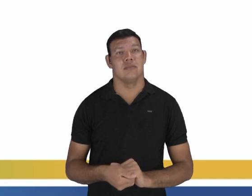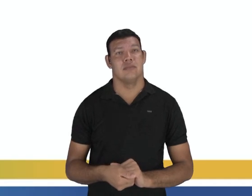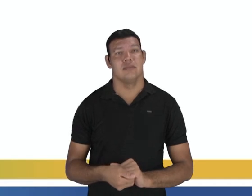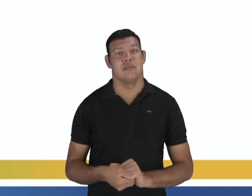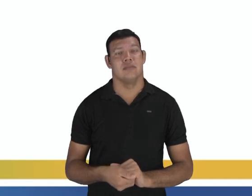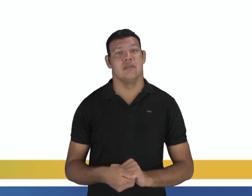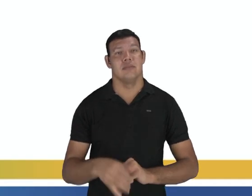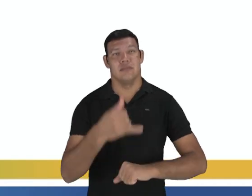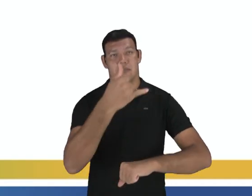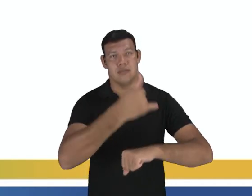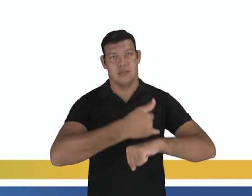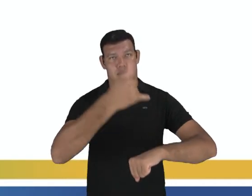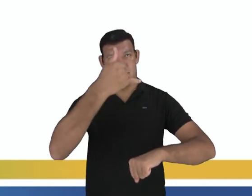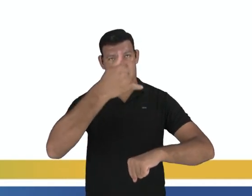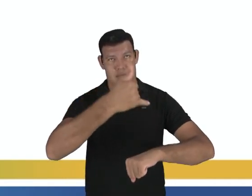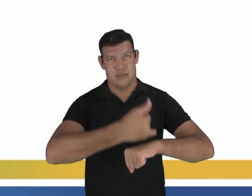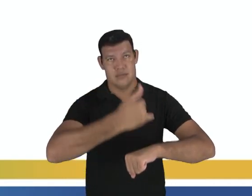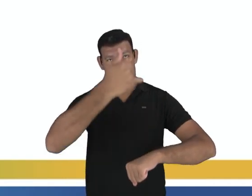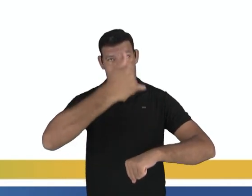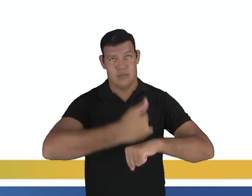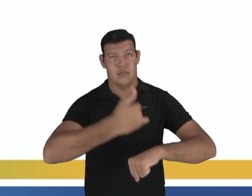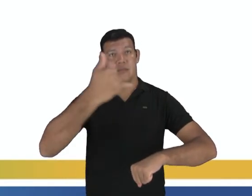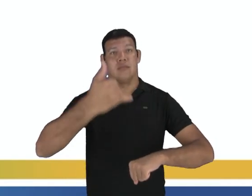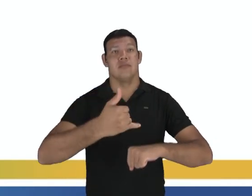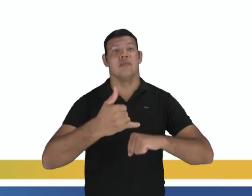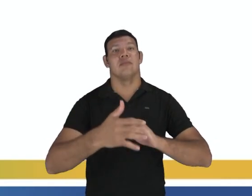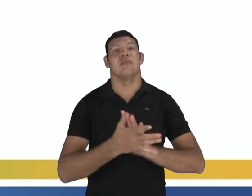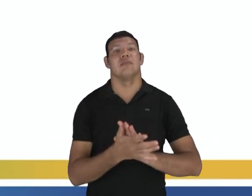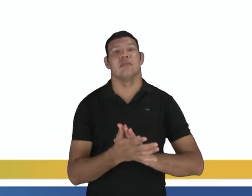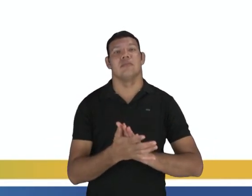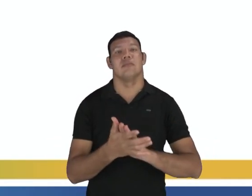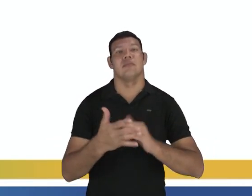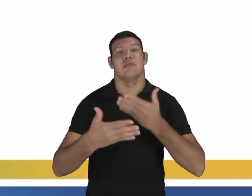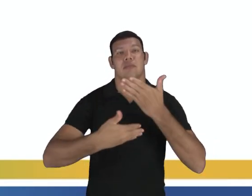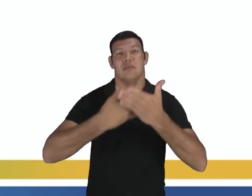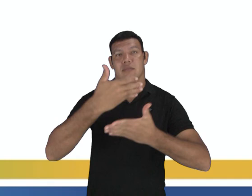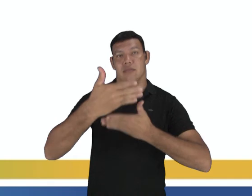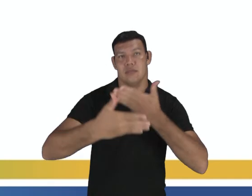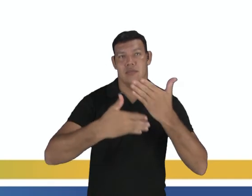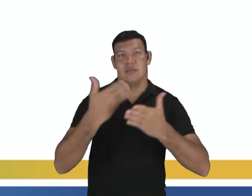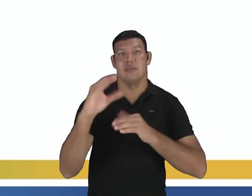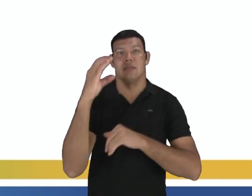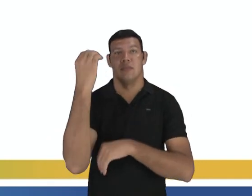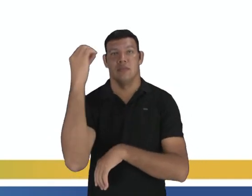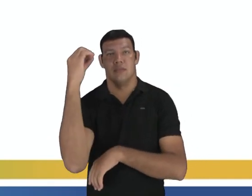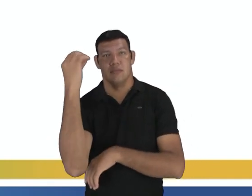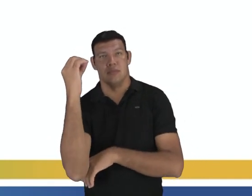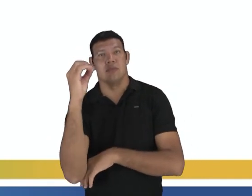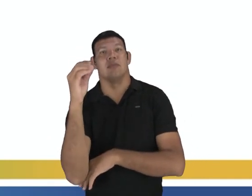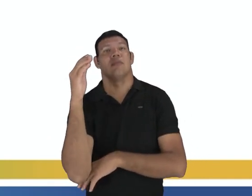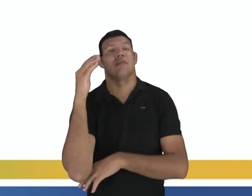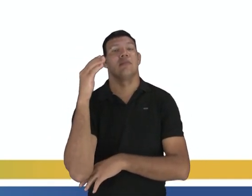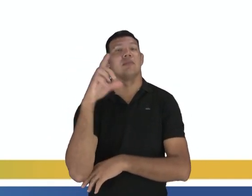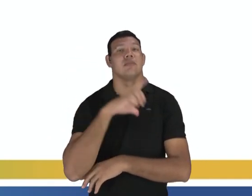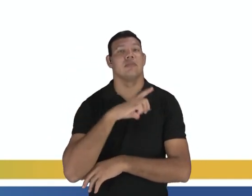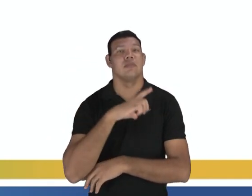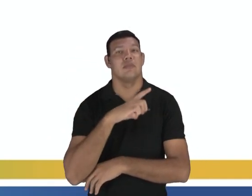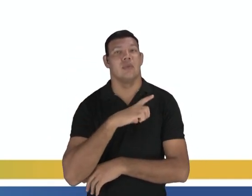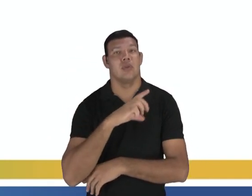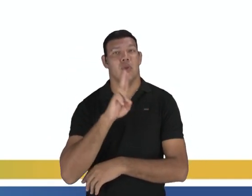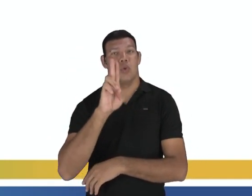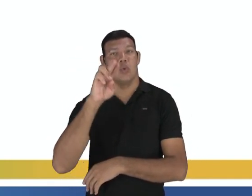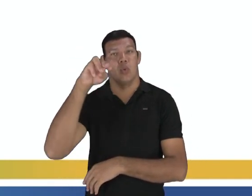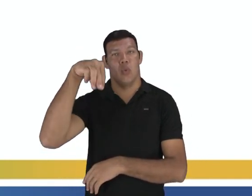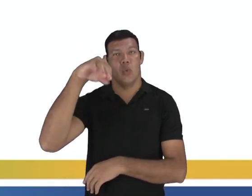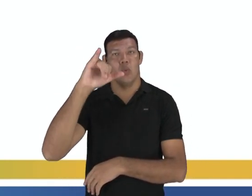porção de ferro interage com o oxigênio na presença da umidade, transformando-se em ferrugem. Então,